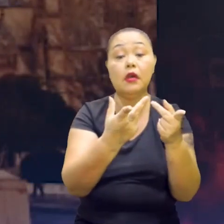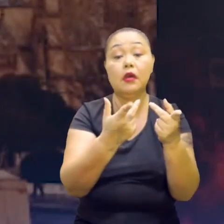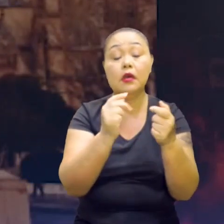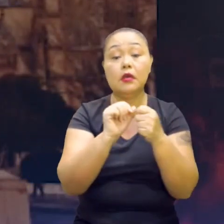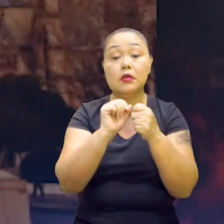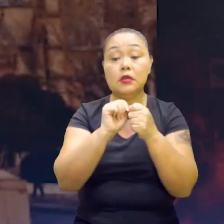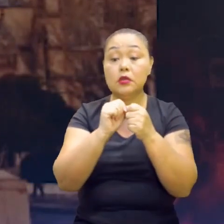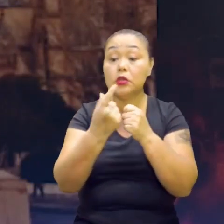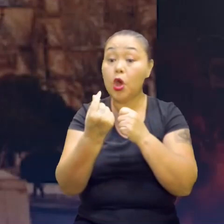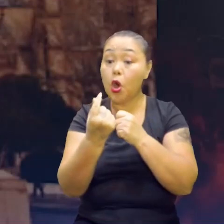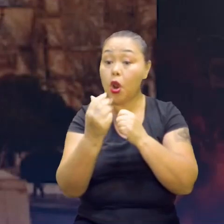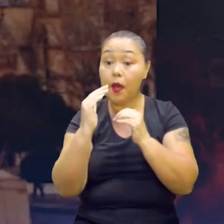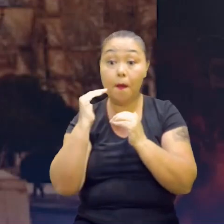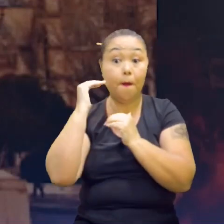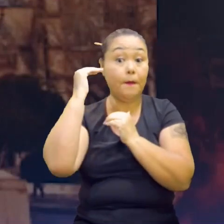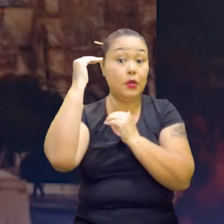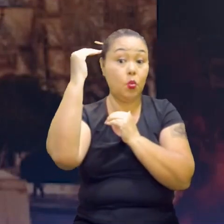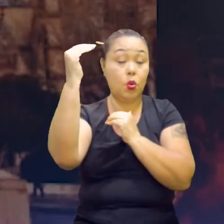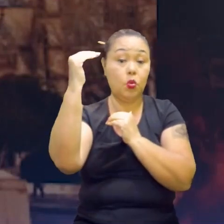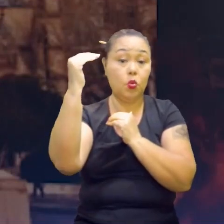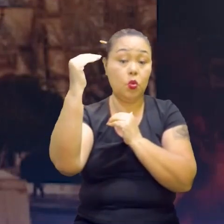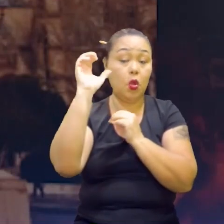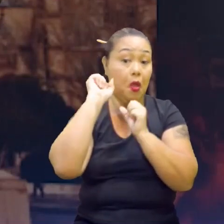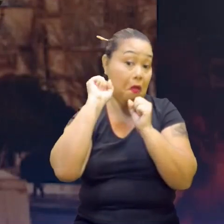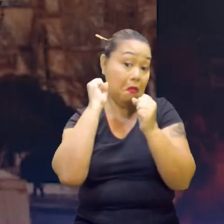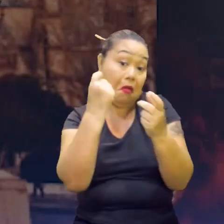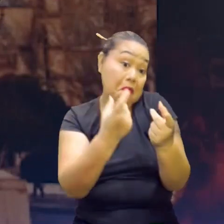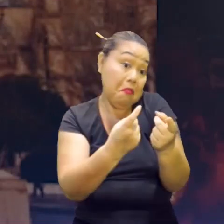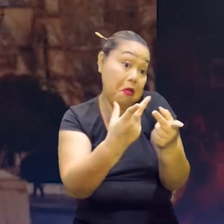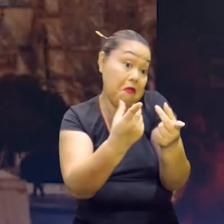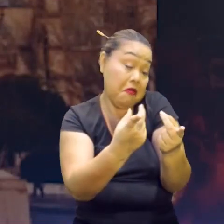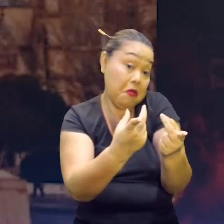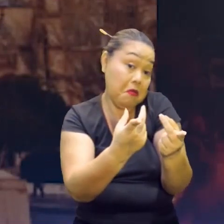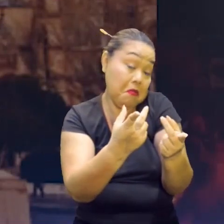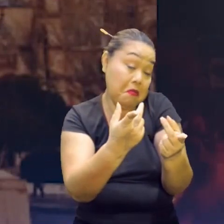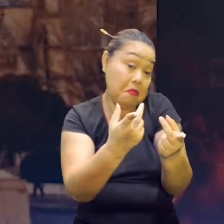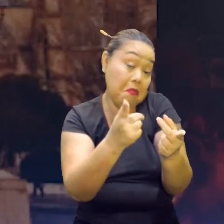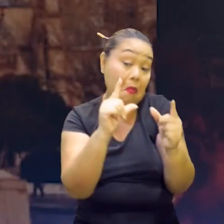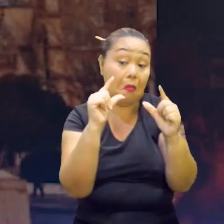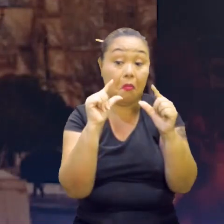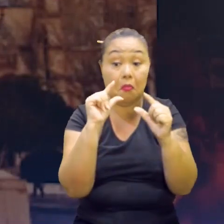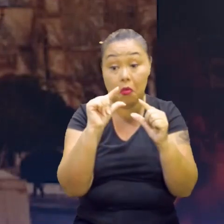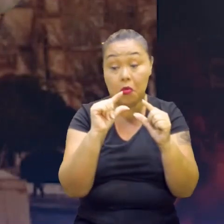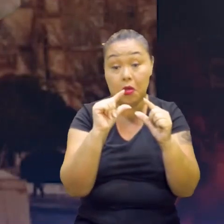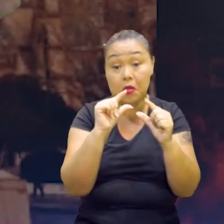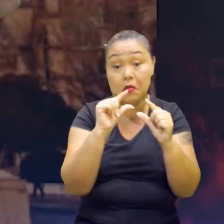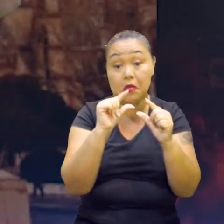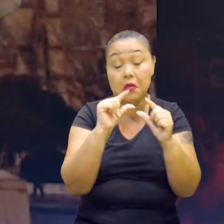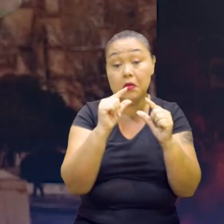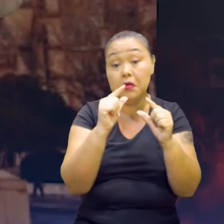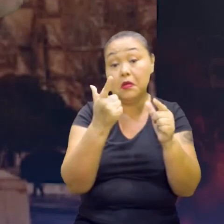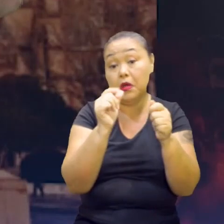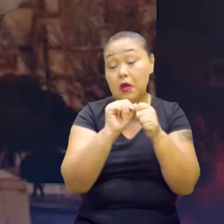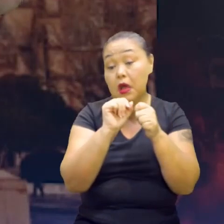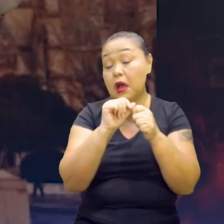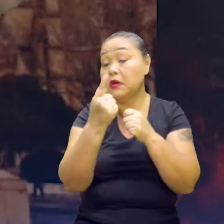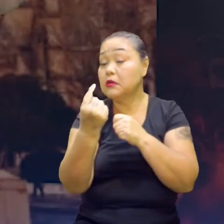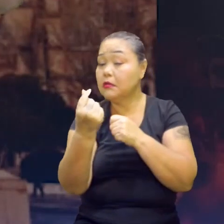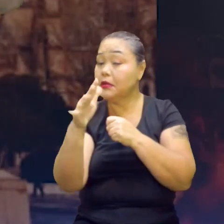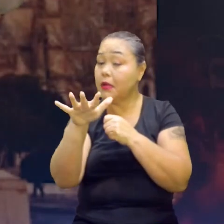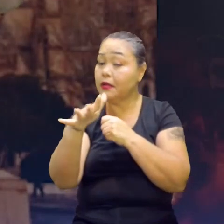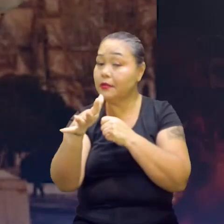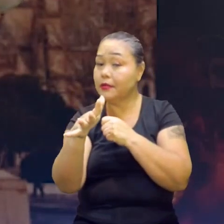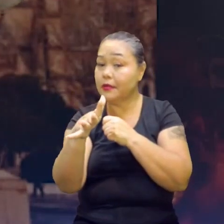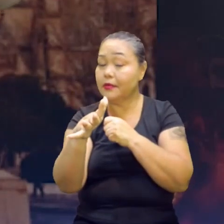alto, possa ser que eu venda poucas. Mas se eu coloco um preço razoável, eu vendo